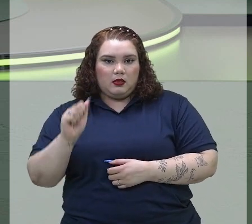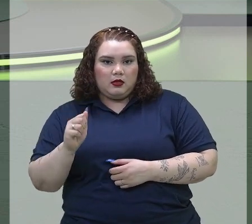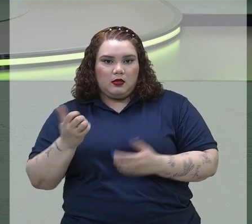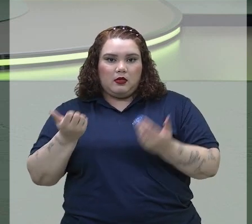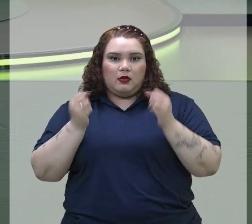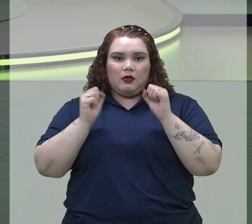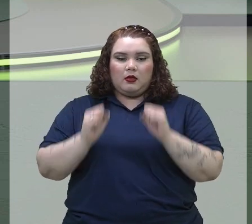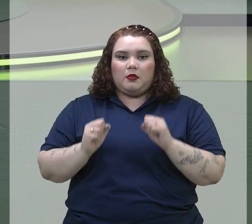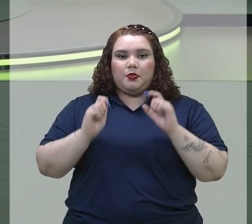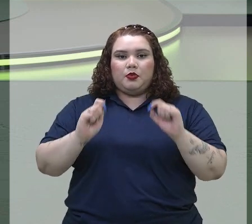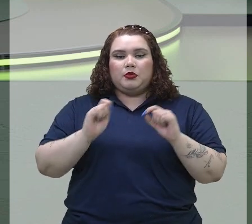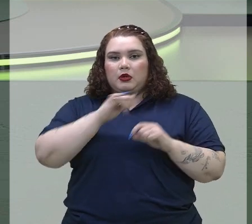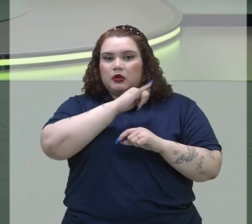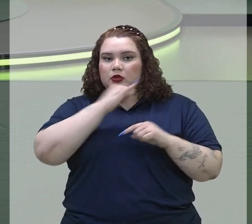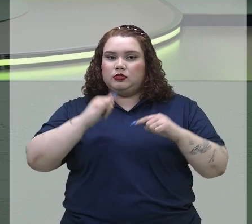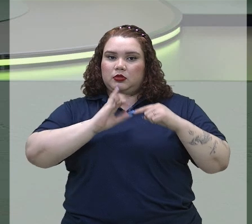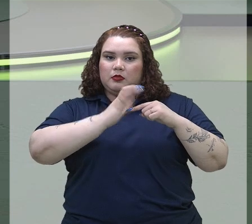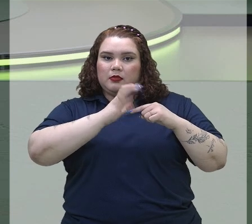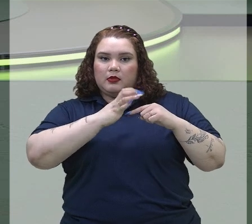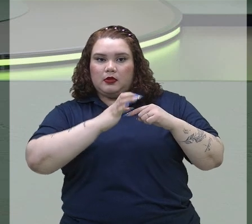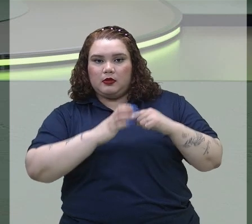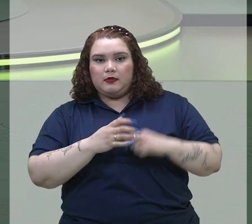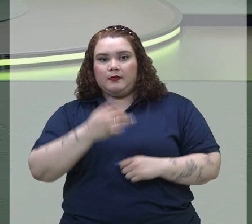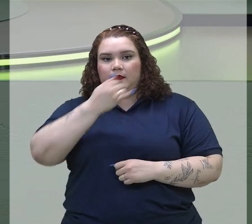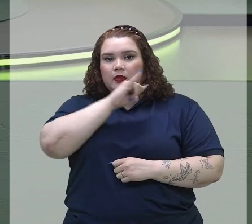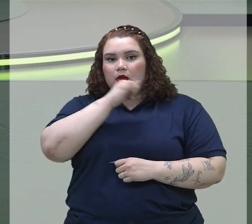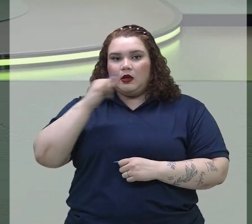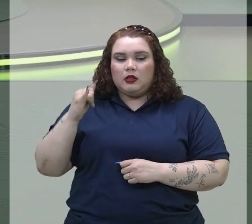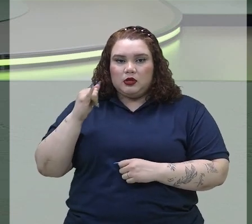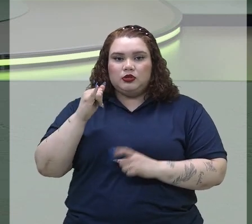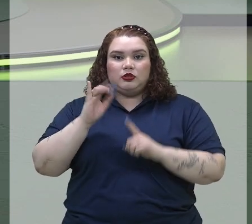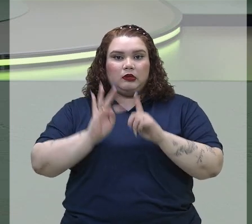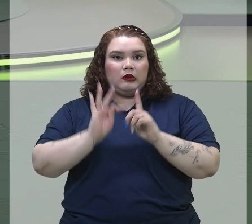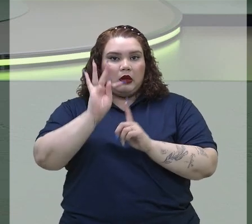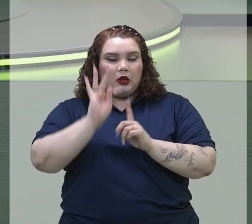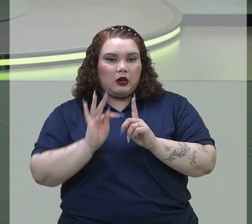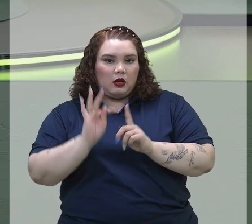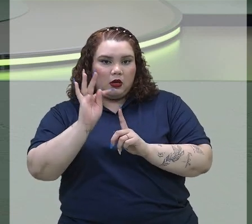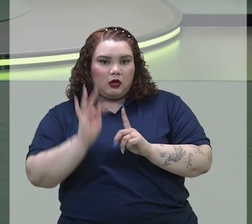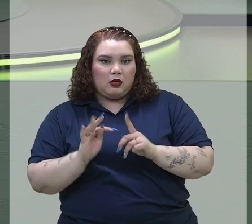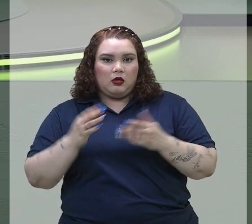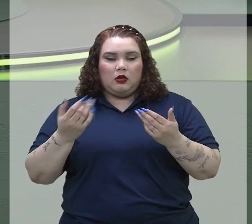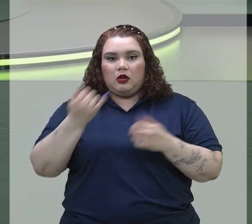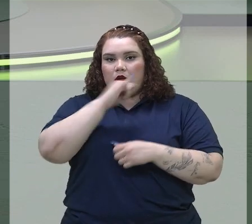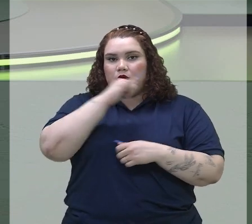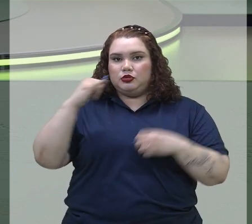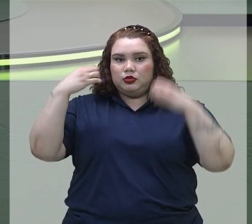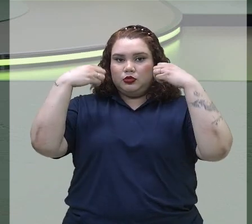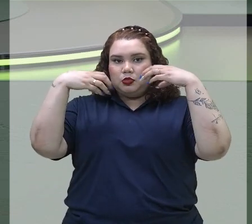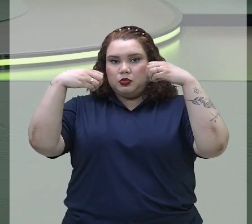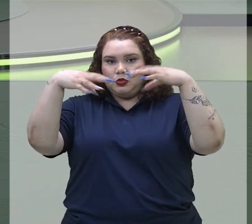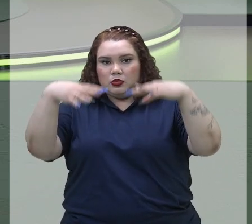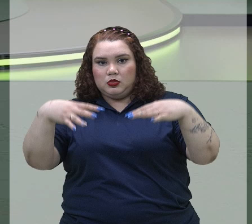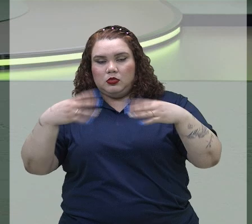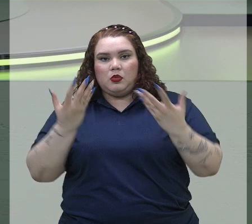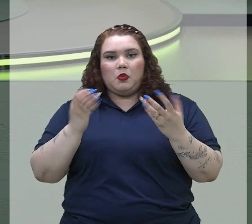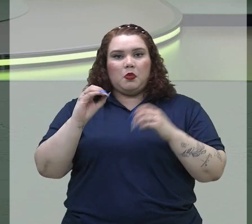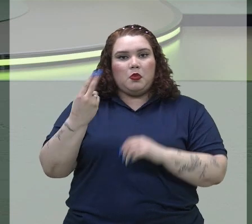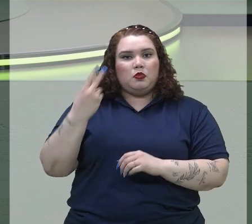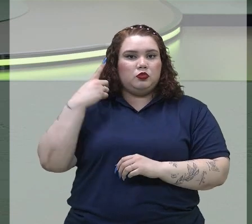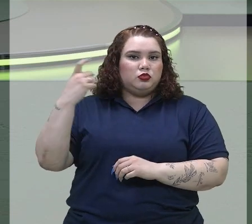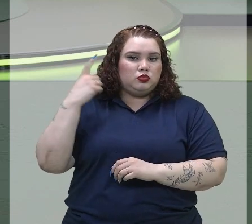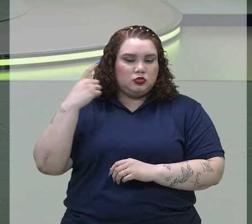a mecânica, pode ser a térmica, pode ser a luminosa, pode ser a sonora,